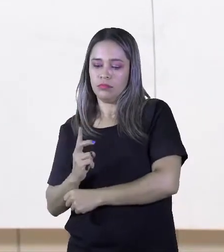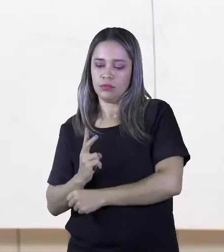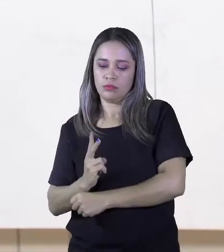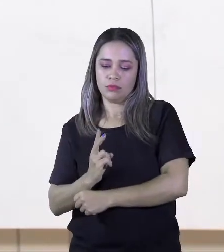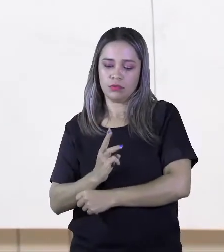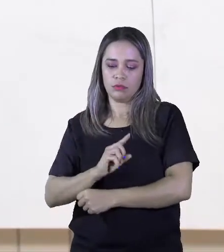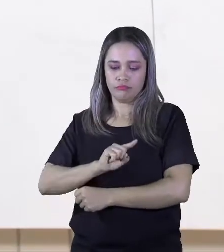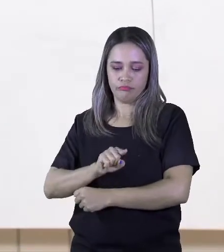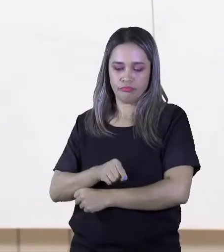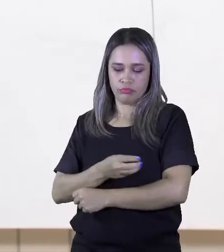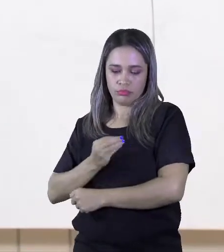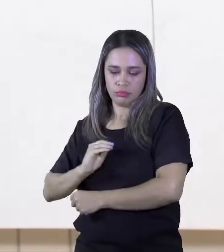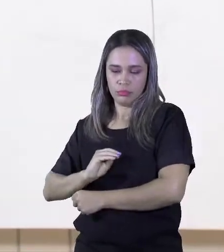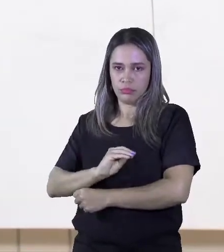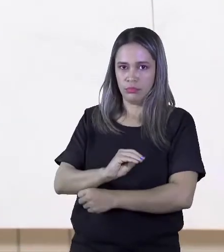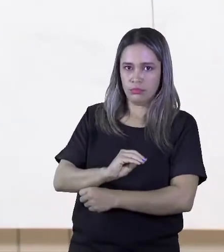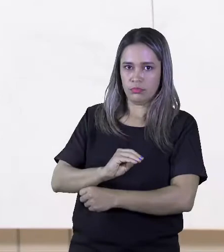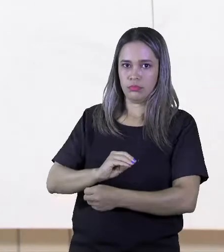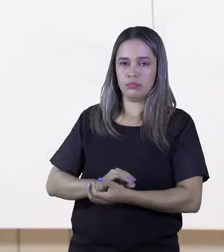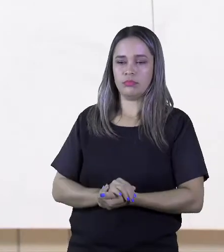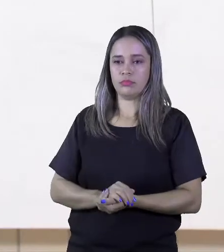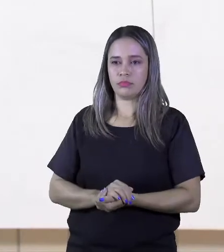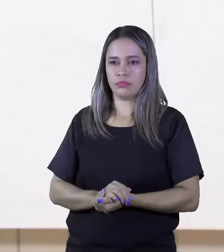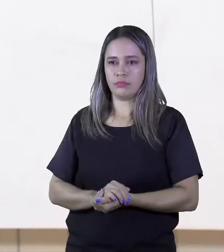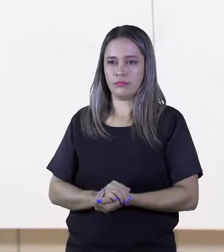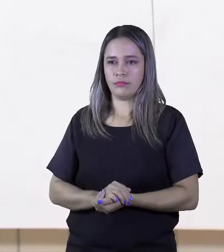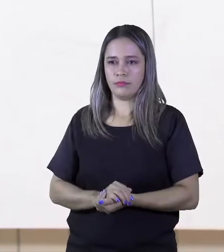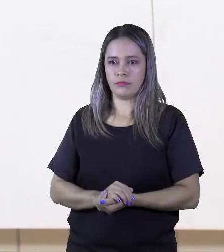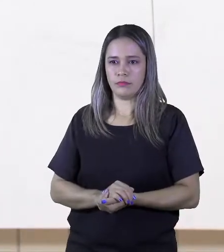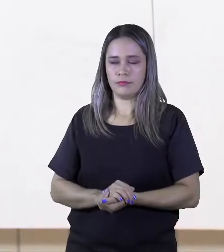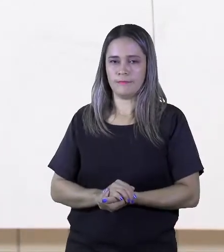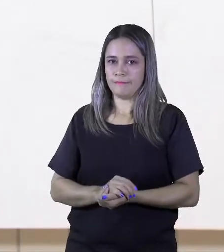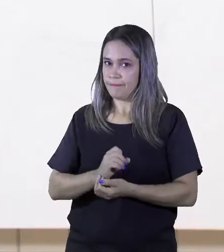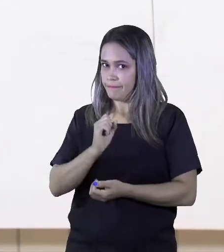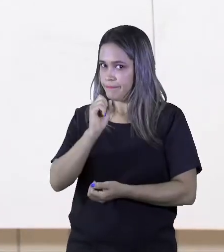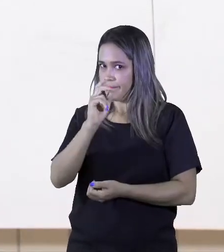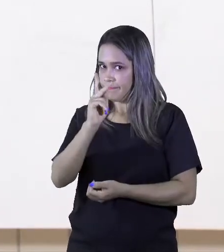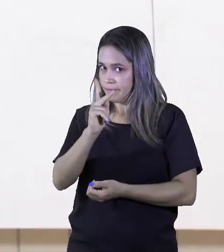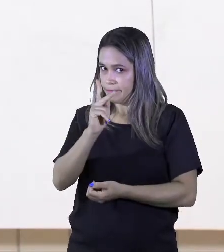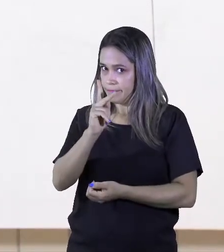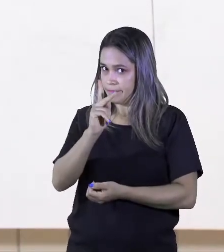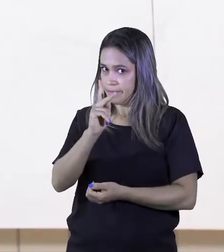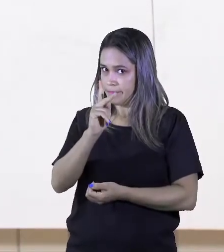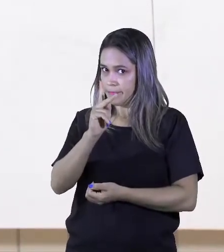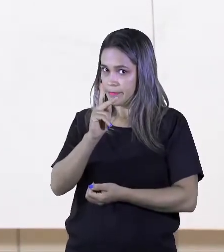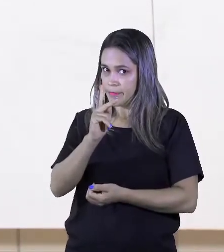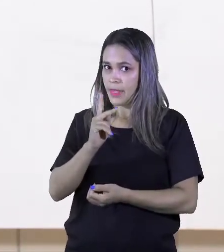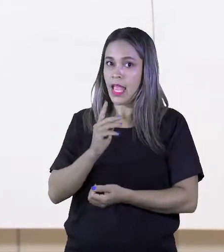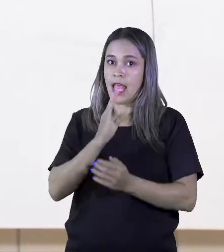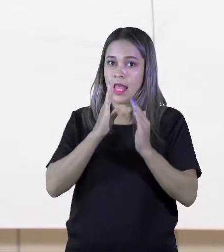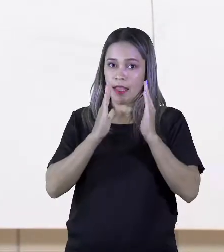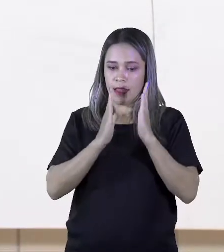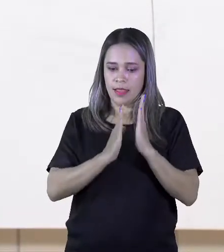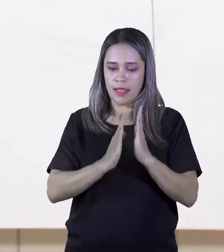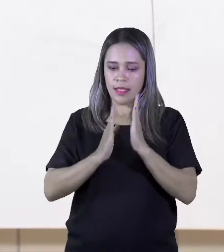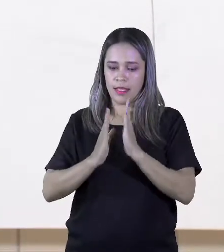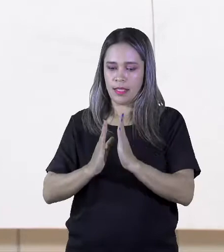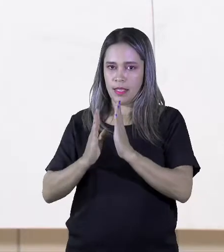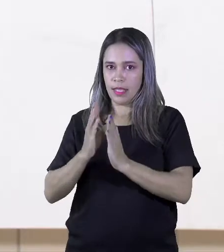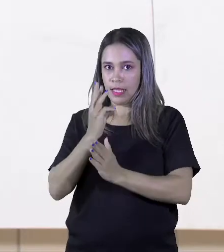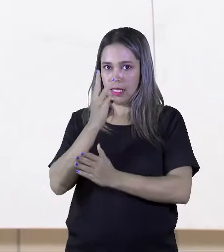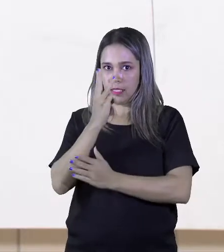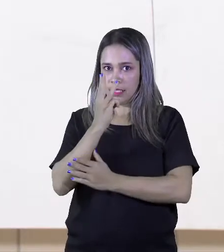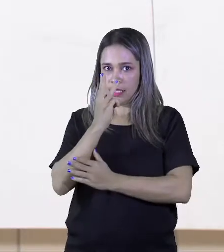Então aqui a nossa vírgula vai ficar aqui, tá, pessoal? 3 casas após a vírgula, tinha